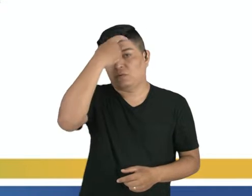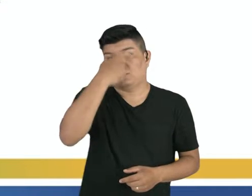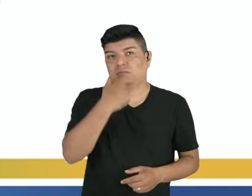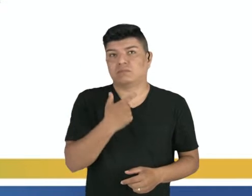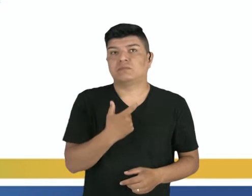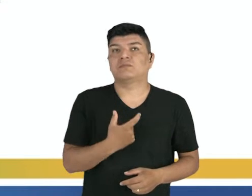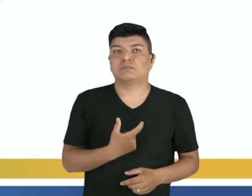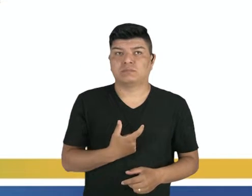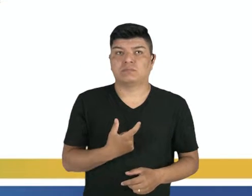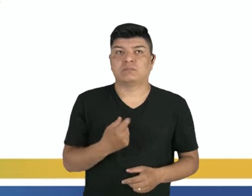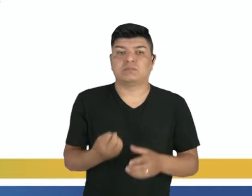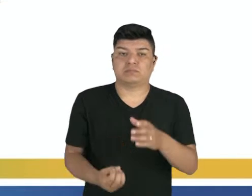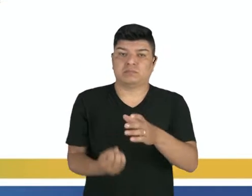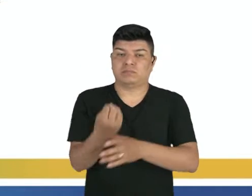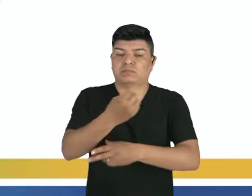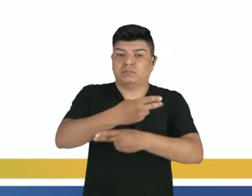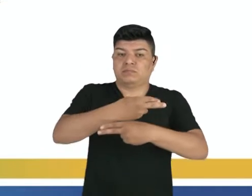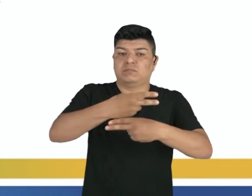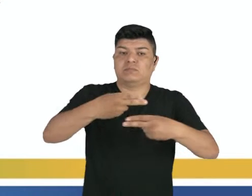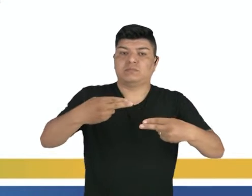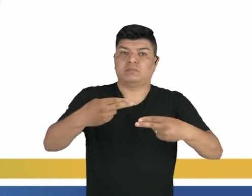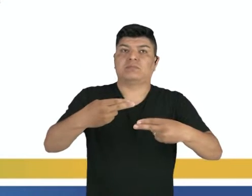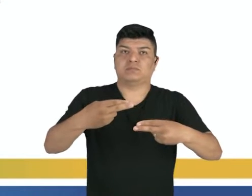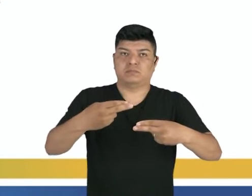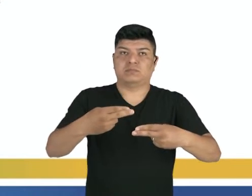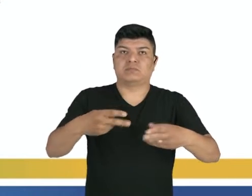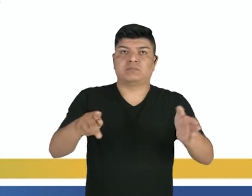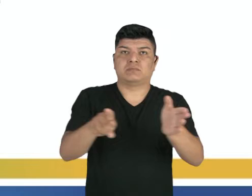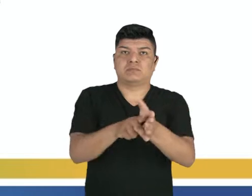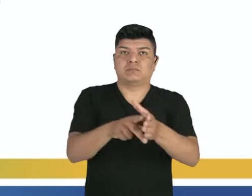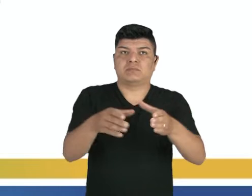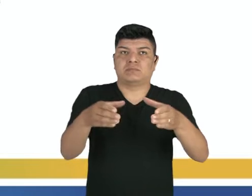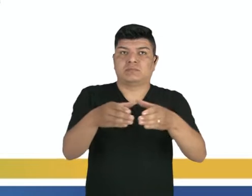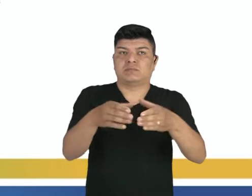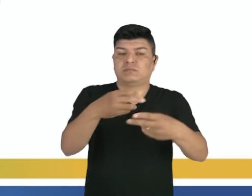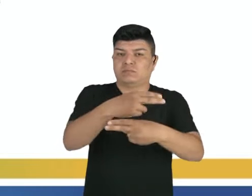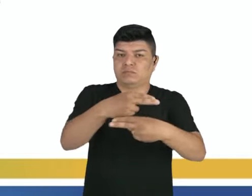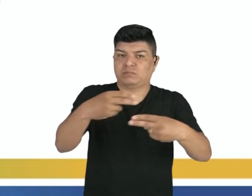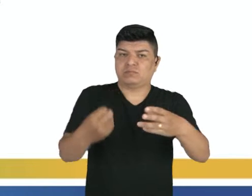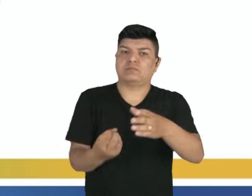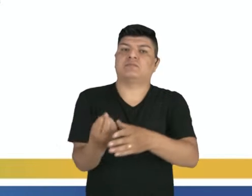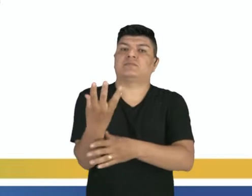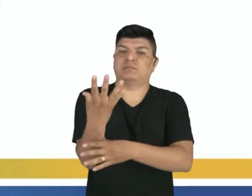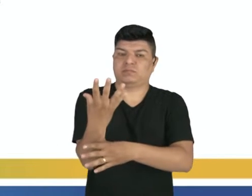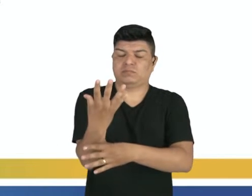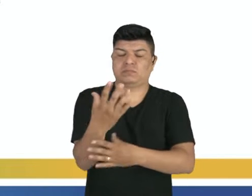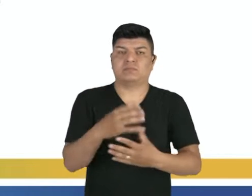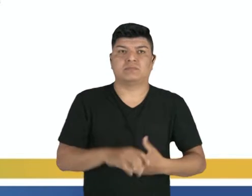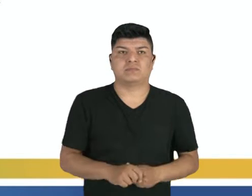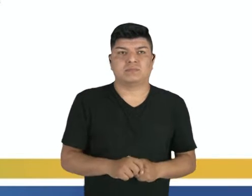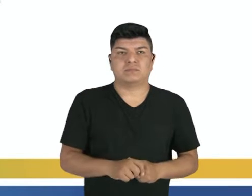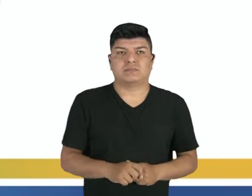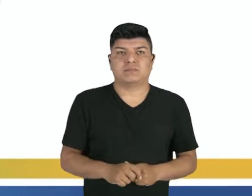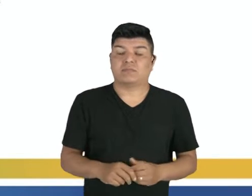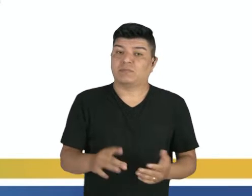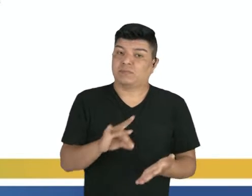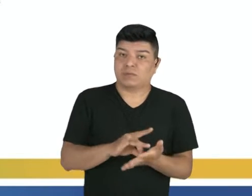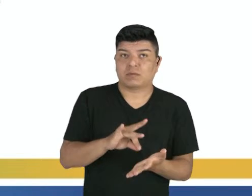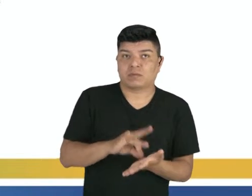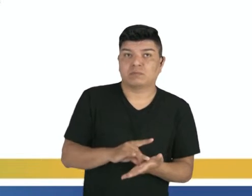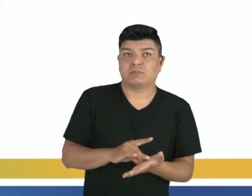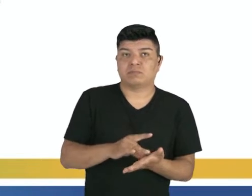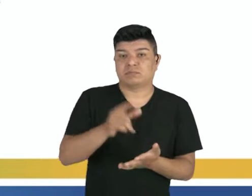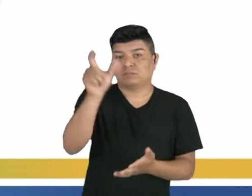das relações de produção é a propriedade dos meios de produção. É óbvio que